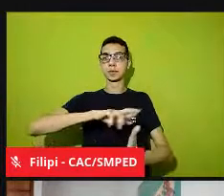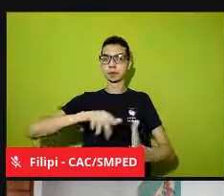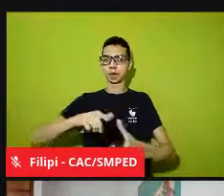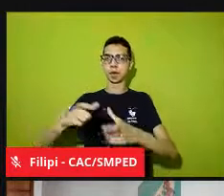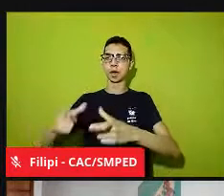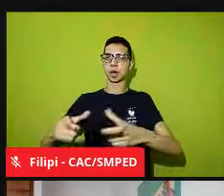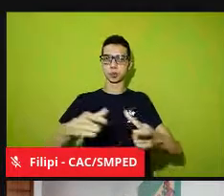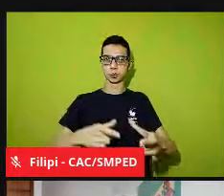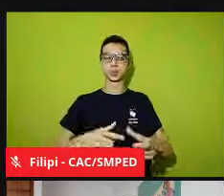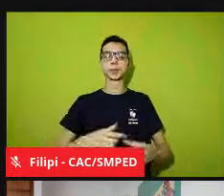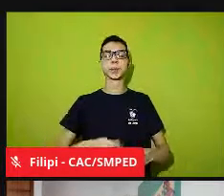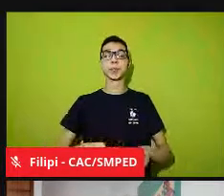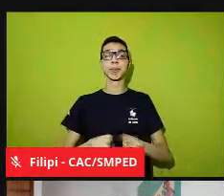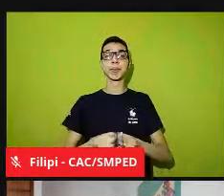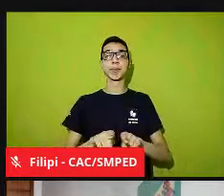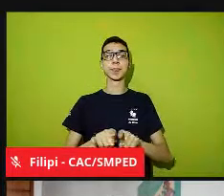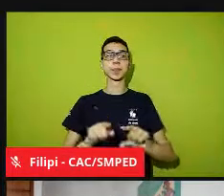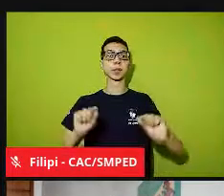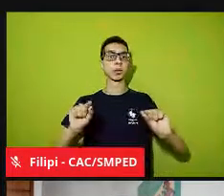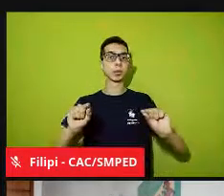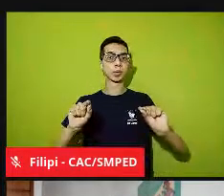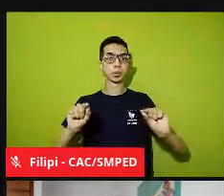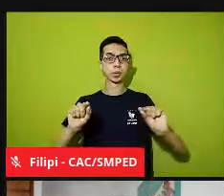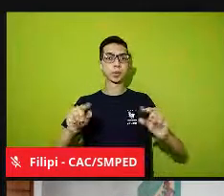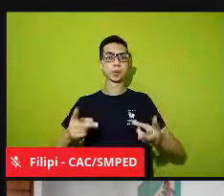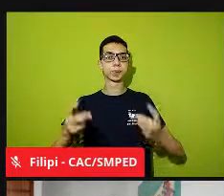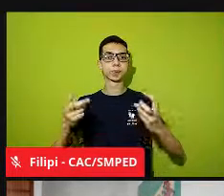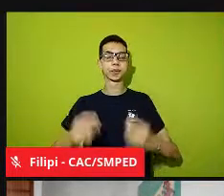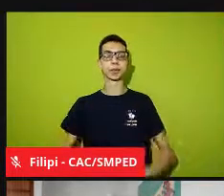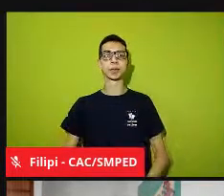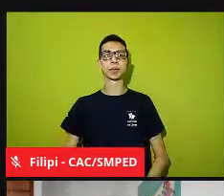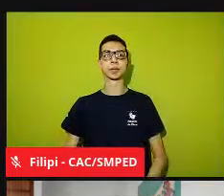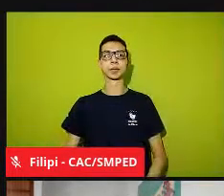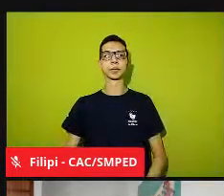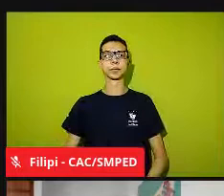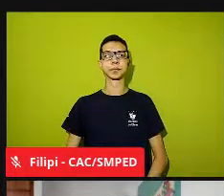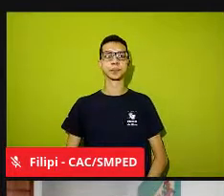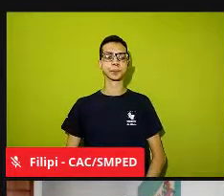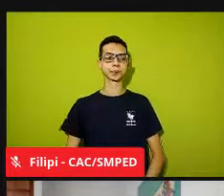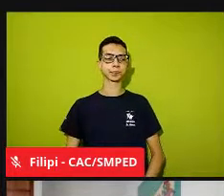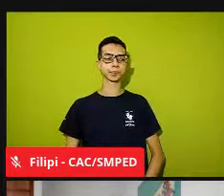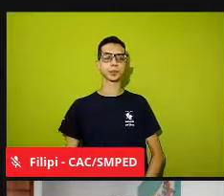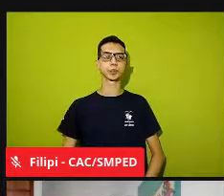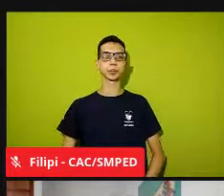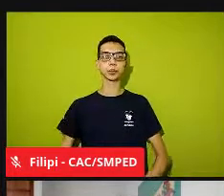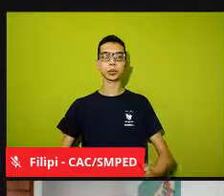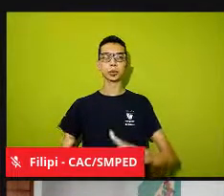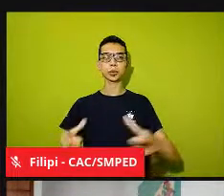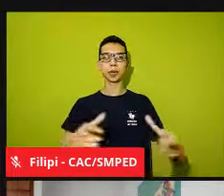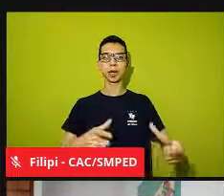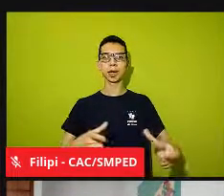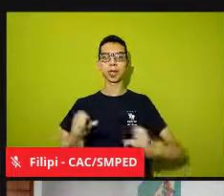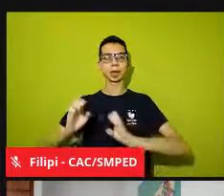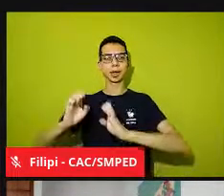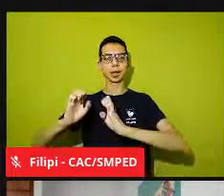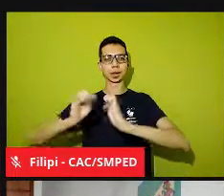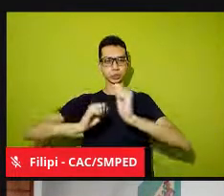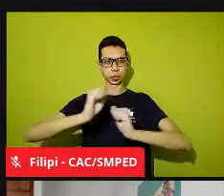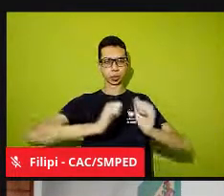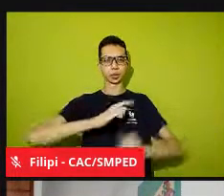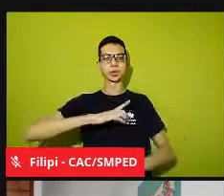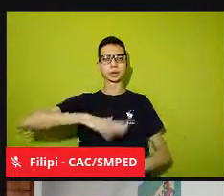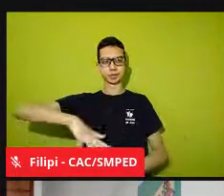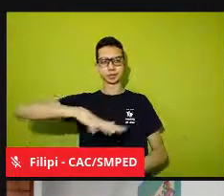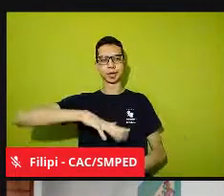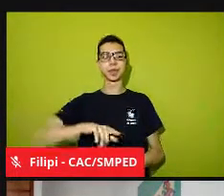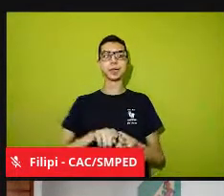ao mesmo tempo em que existe, tanto nos interstícios desses lotes industriais, quanto numa coisa que era